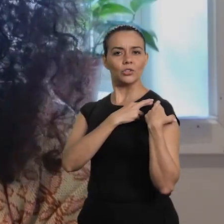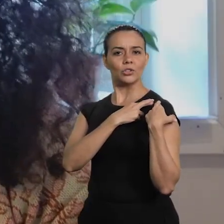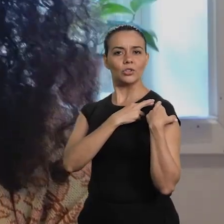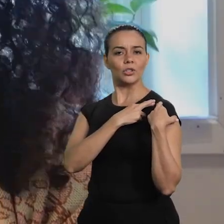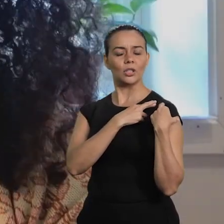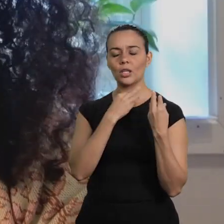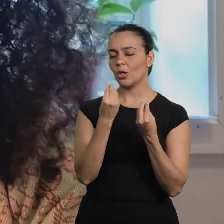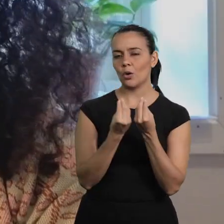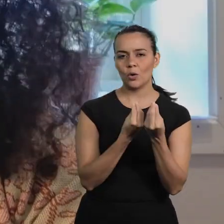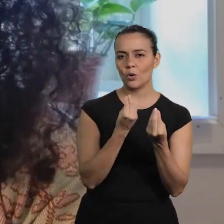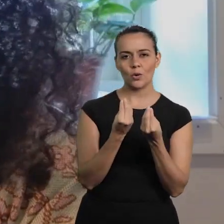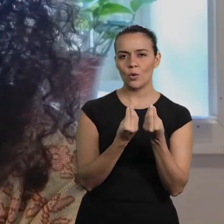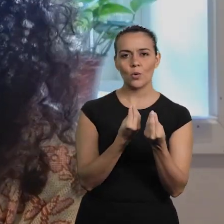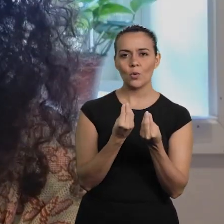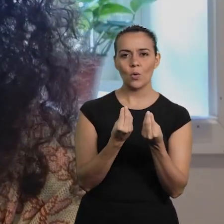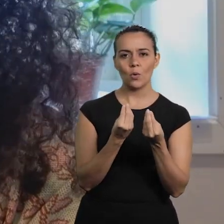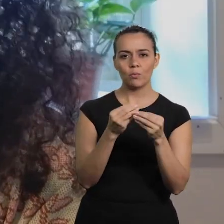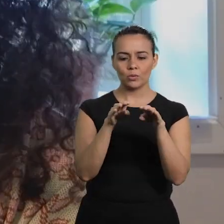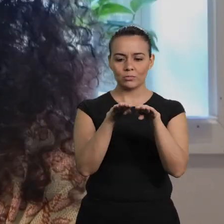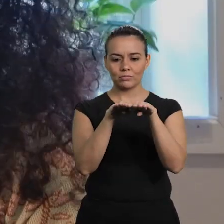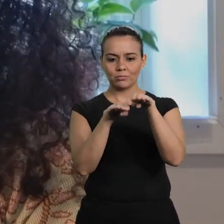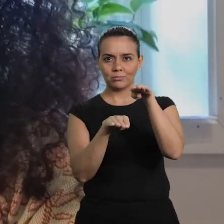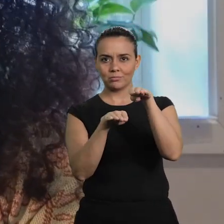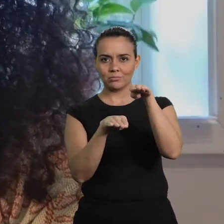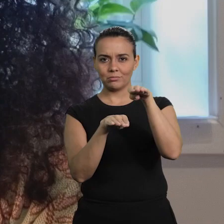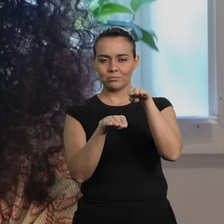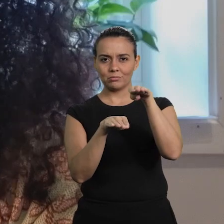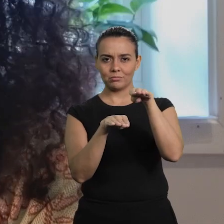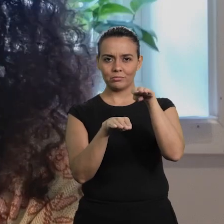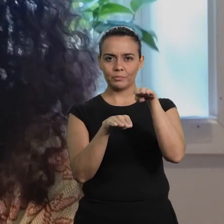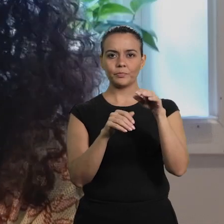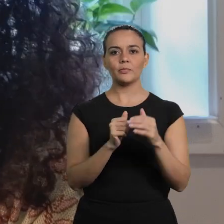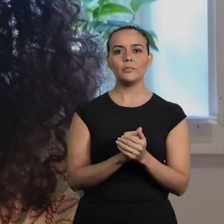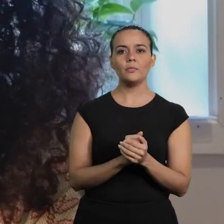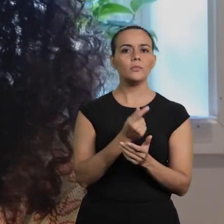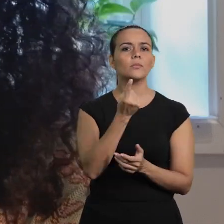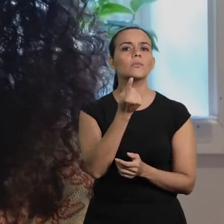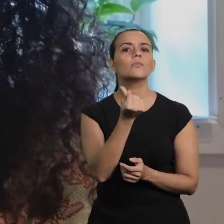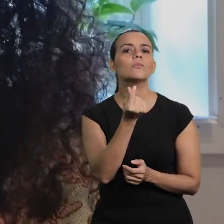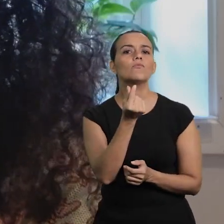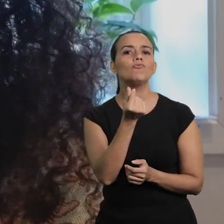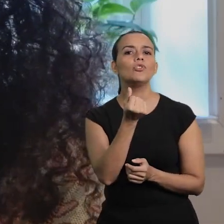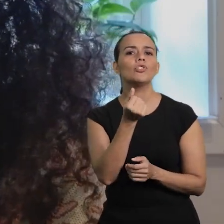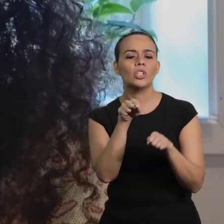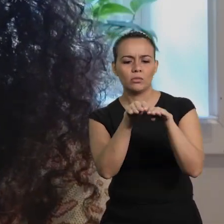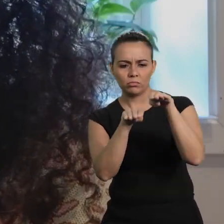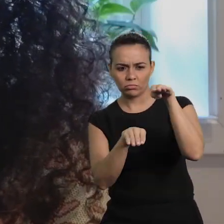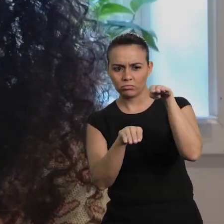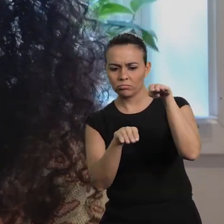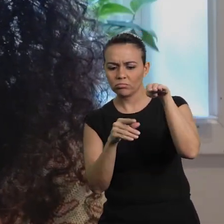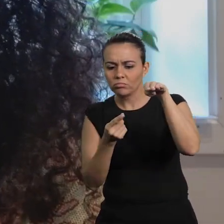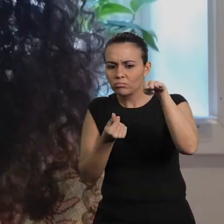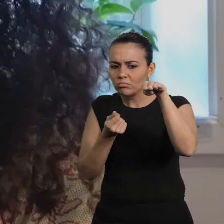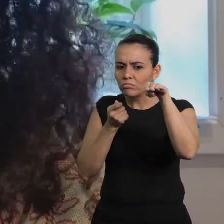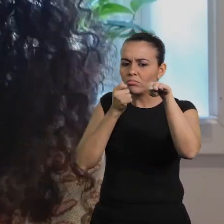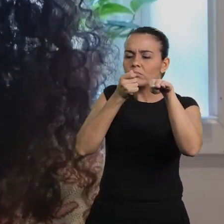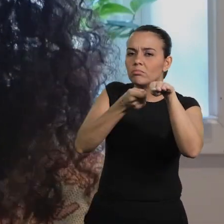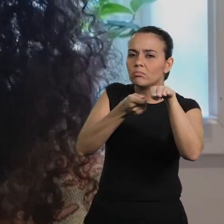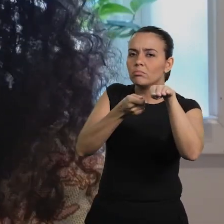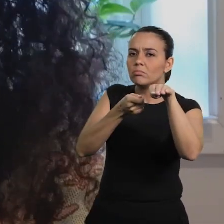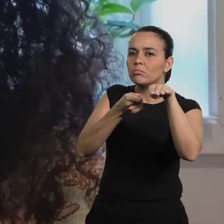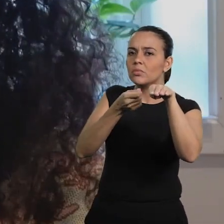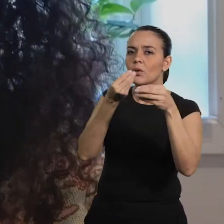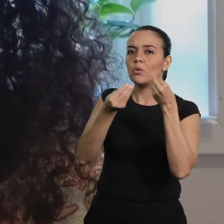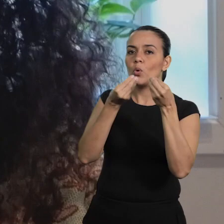nas questões de desigualdade social? Bom, o capital tem um papel de